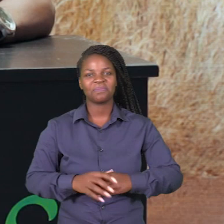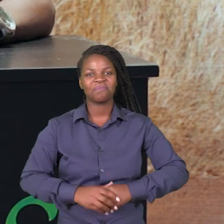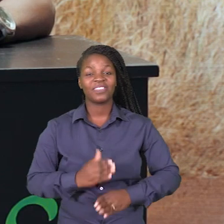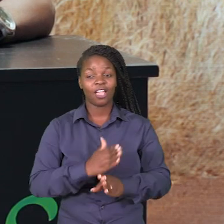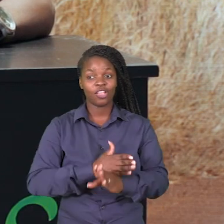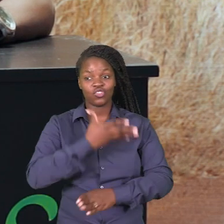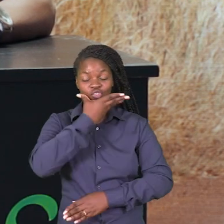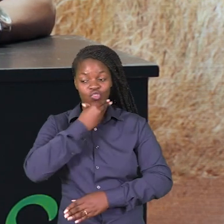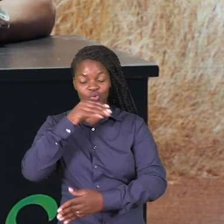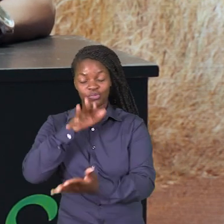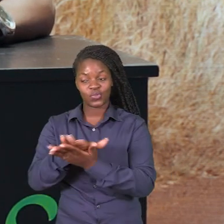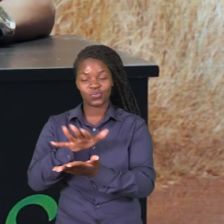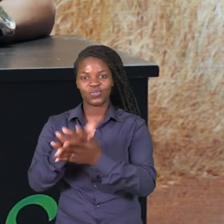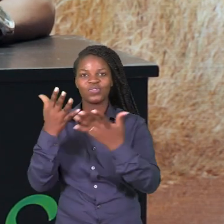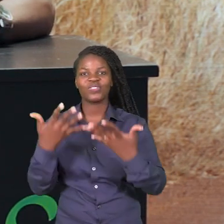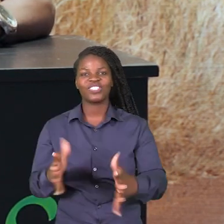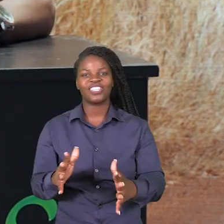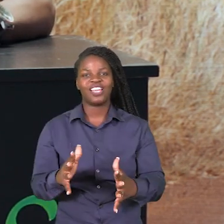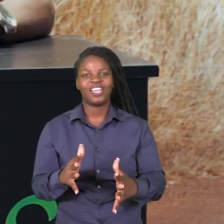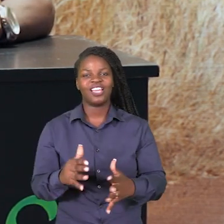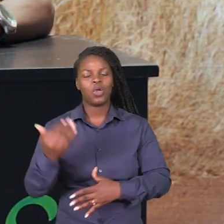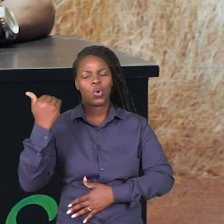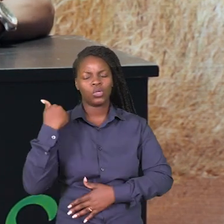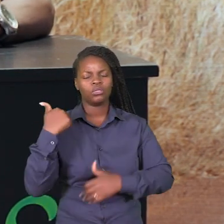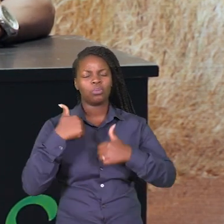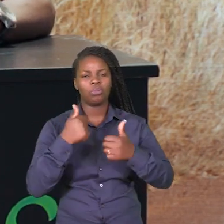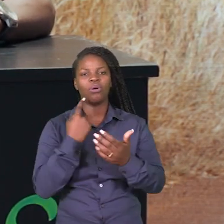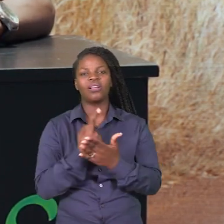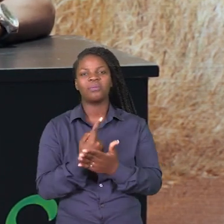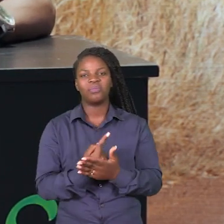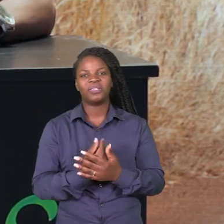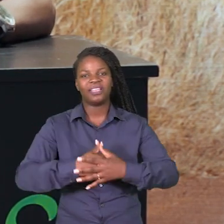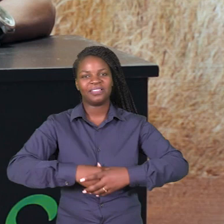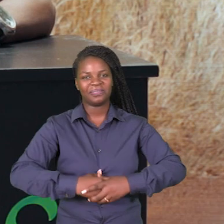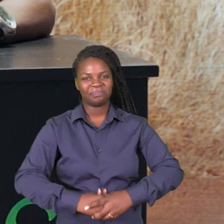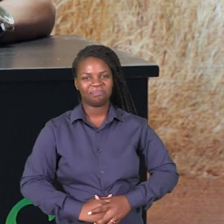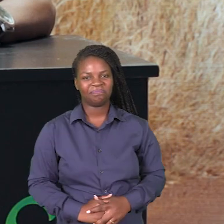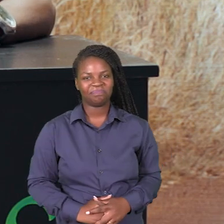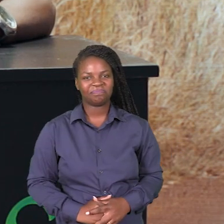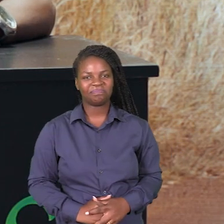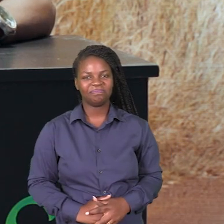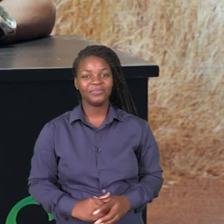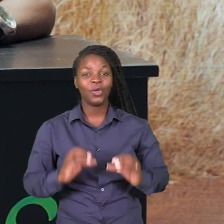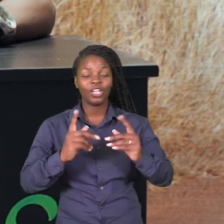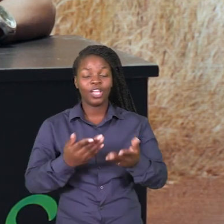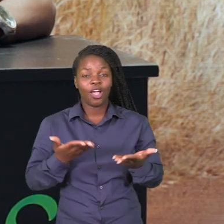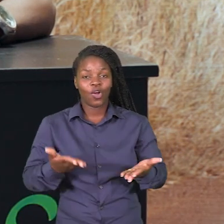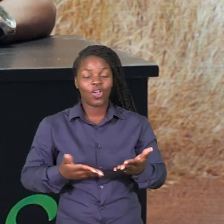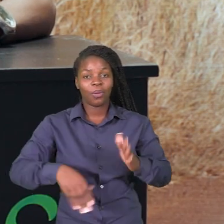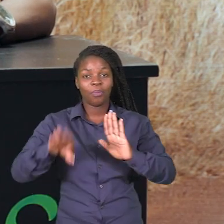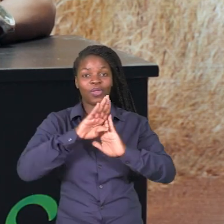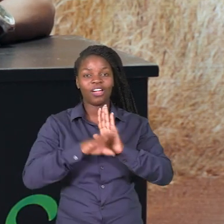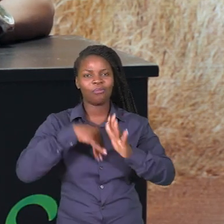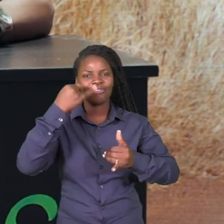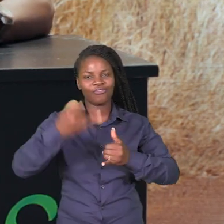coisas que podem ser feitas examente o edr já falou aqui que há conselhos que podem nos desviar então bons conselhos é é uma parte importante